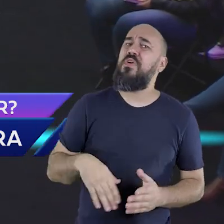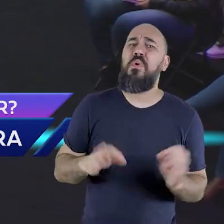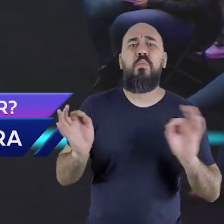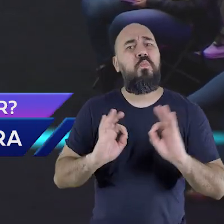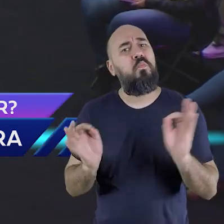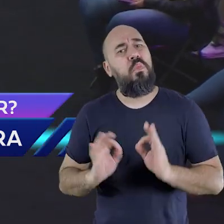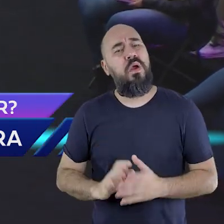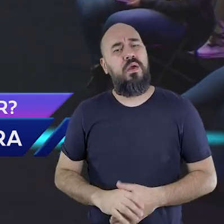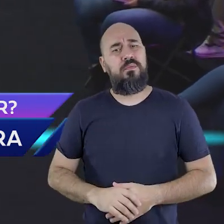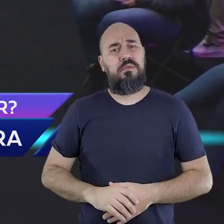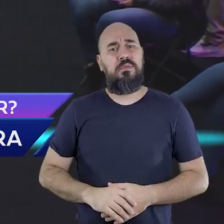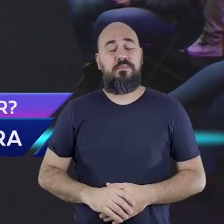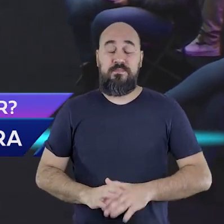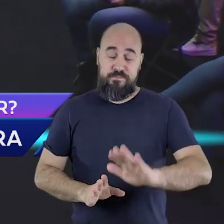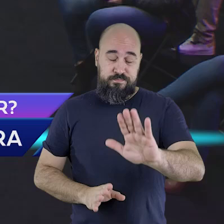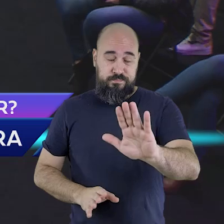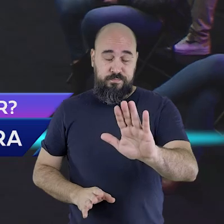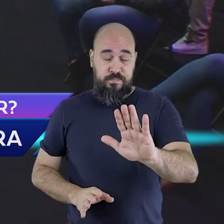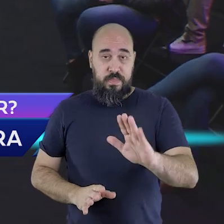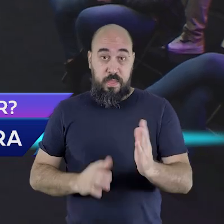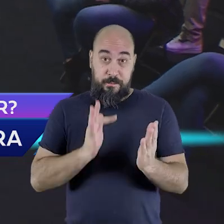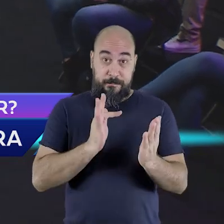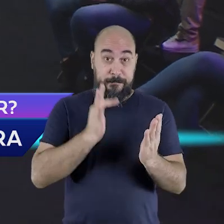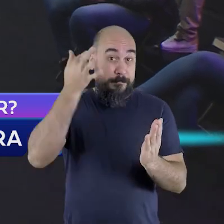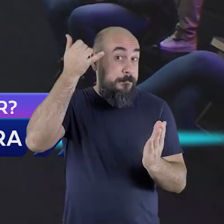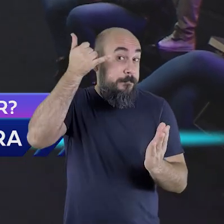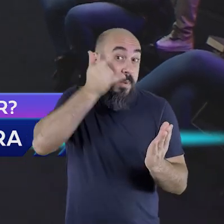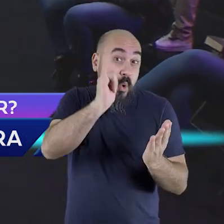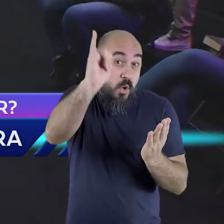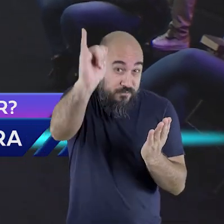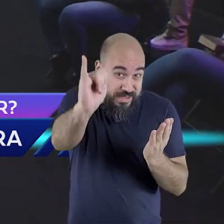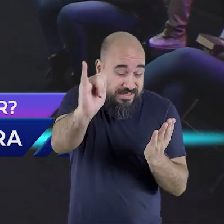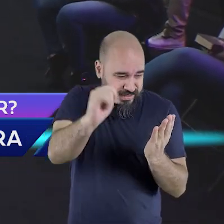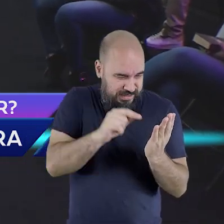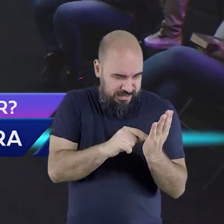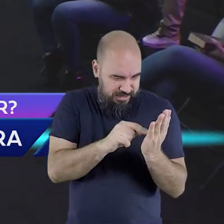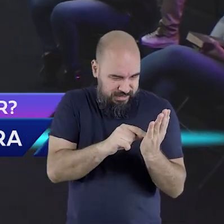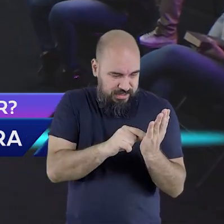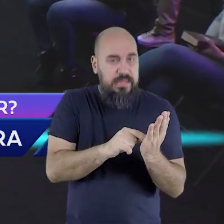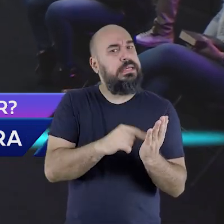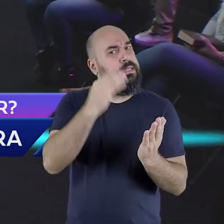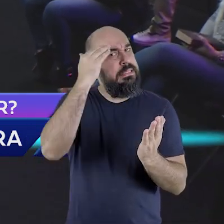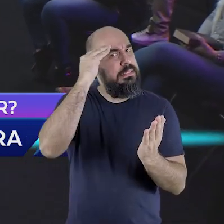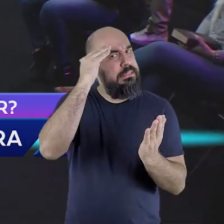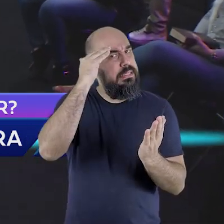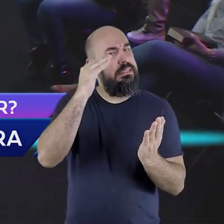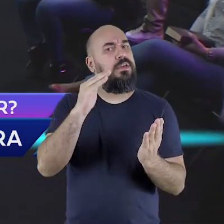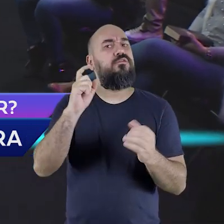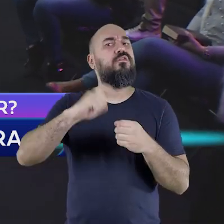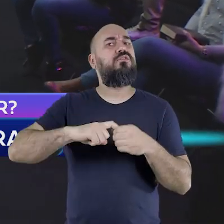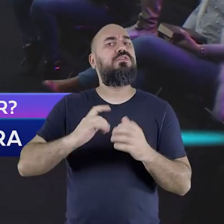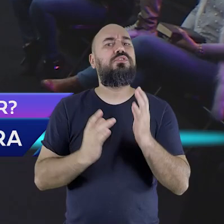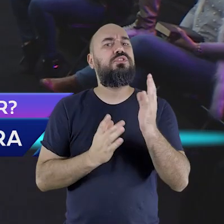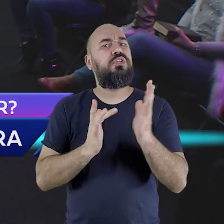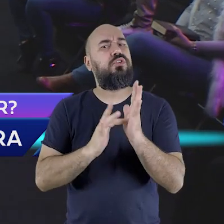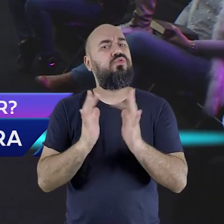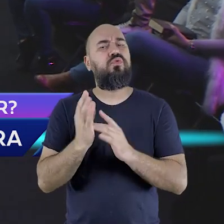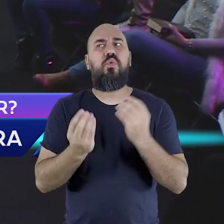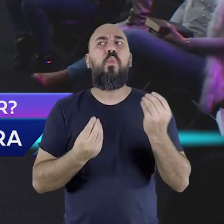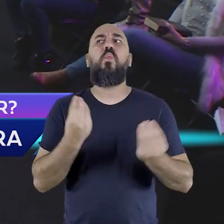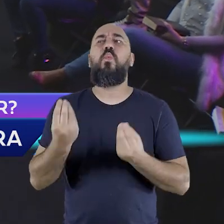na profecia que nos ajuda a entender o momento da volta de Cristo, Paulo fez